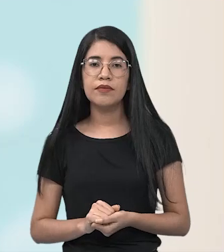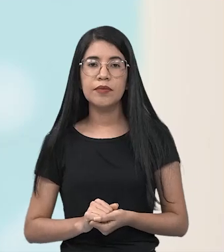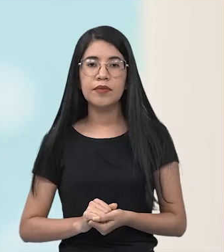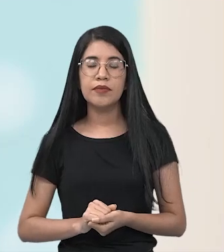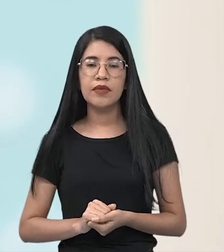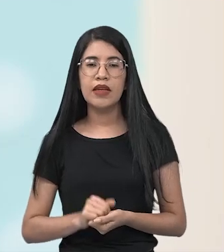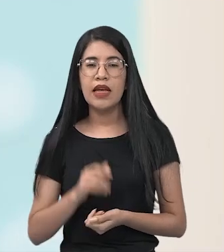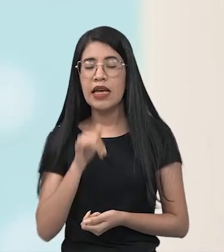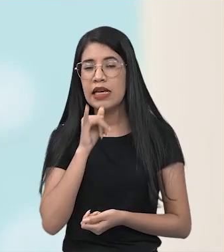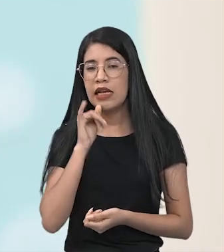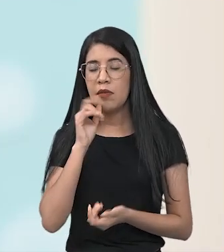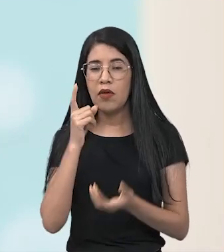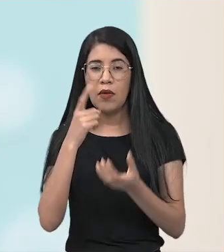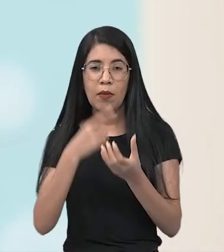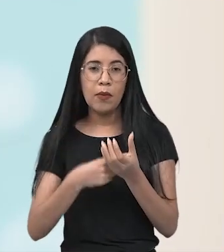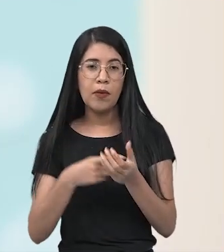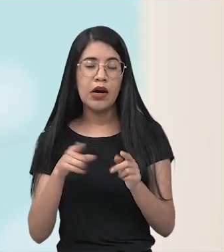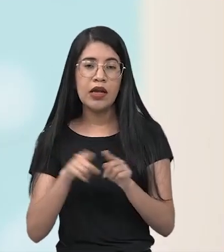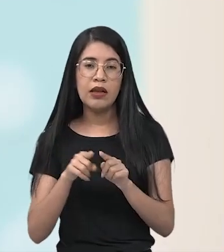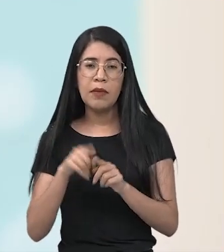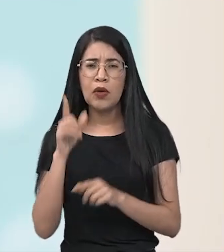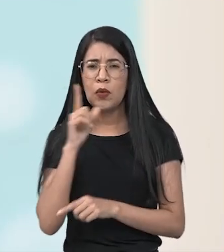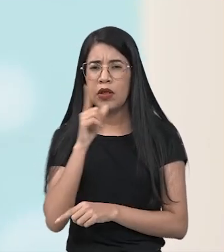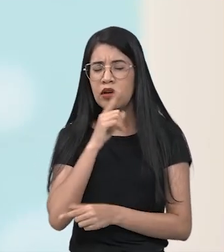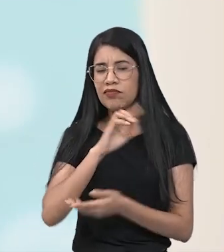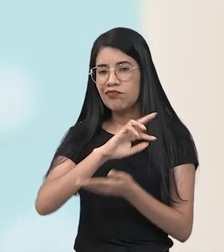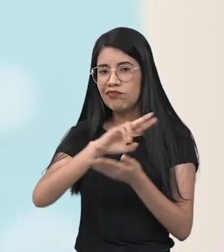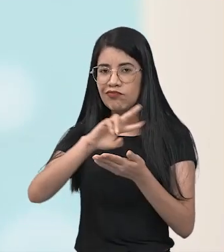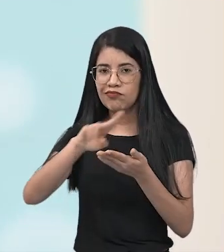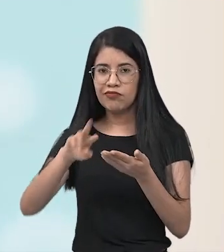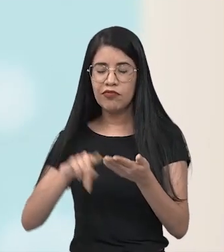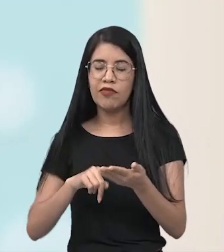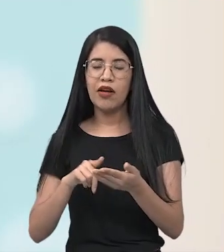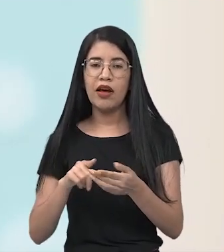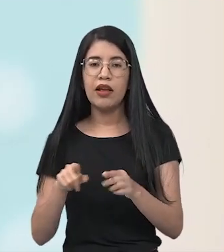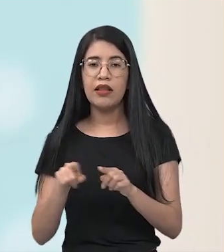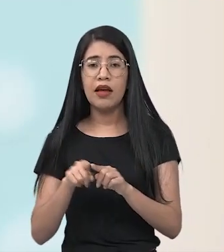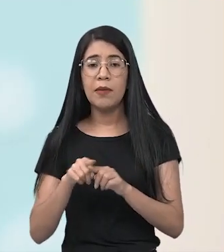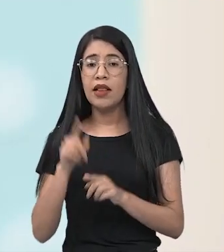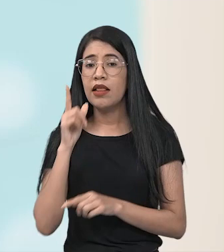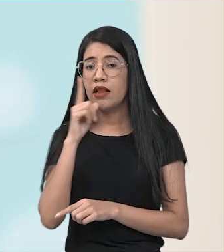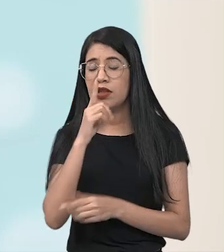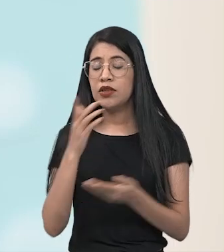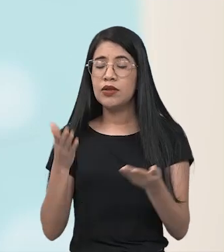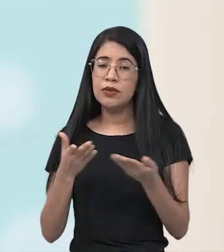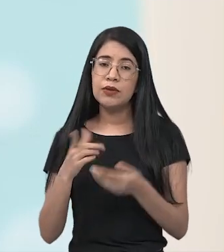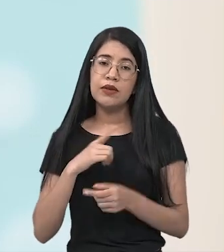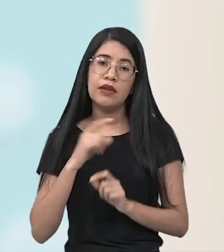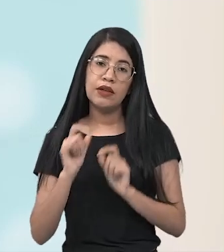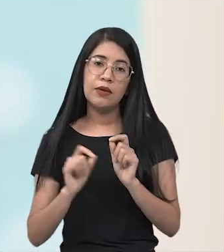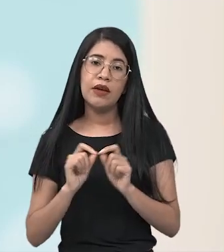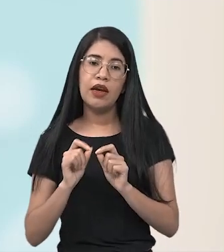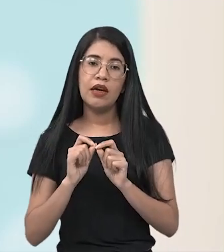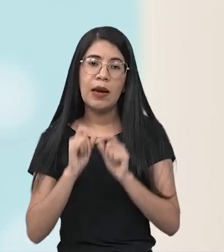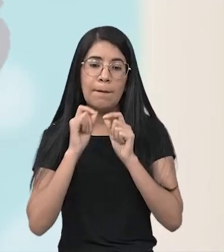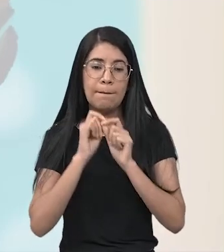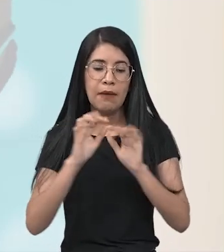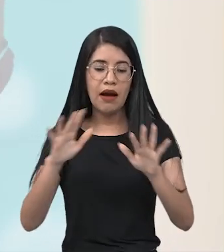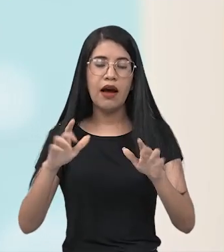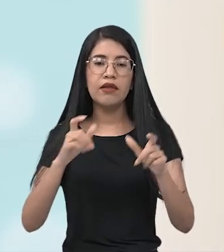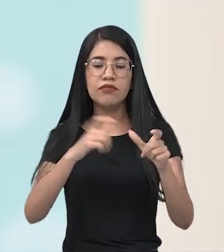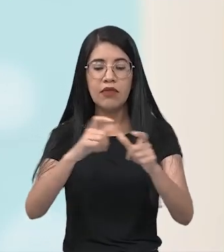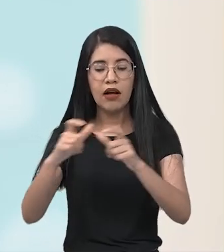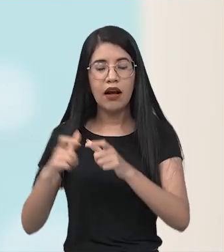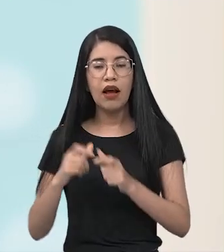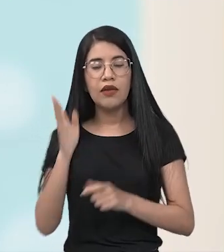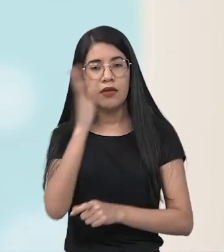do cachorro-quente, do próprio fast food, lanchonetes que hoje a gente tem pelo Brasil, que trazem esse